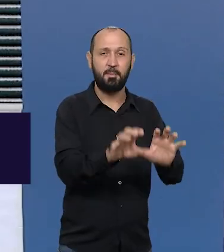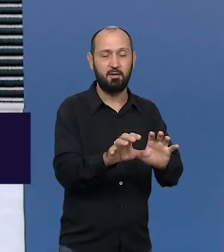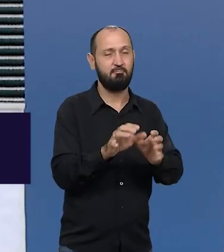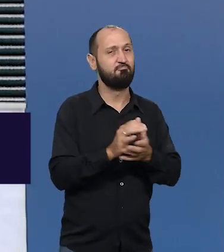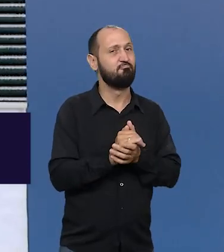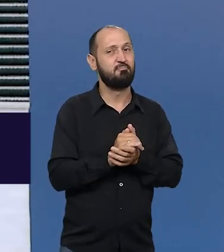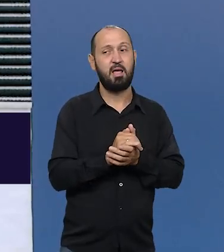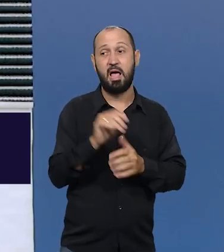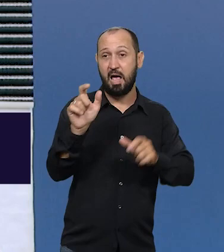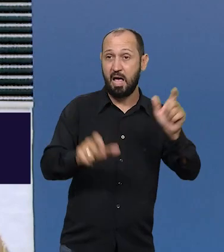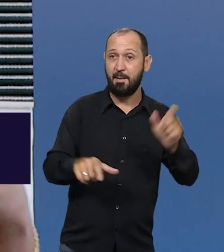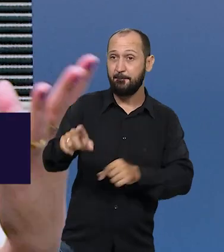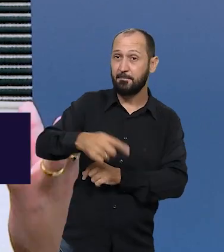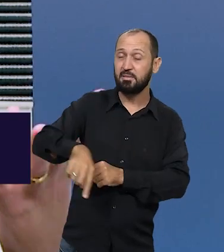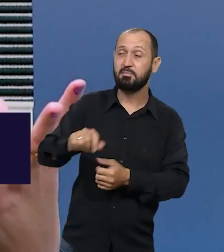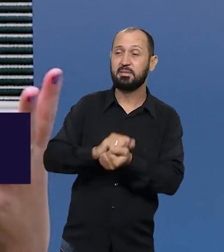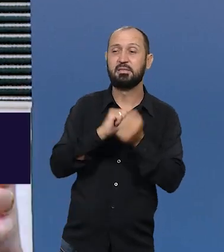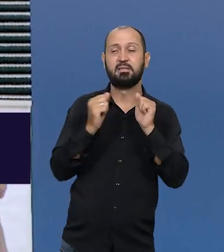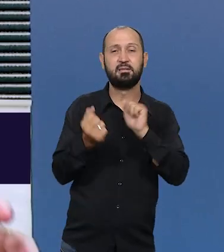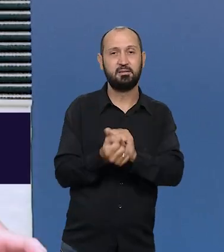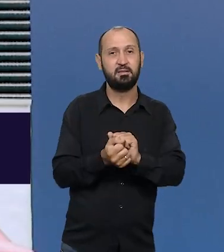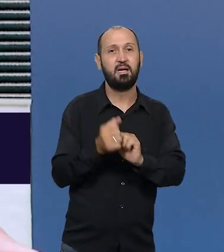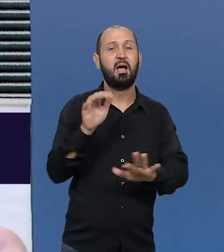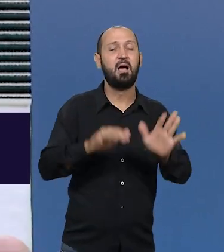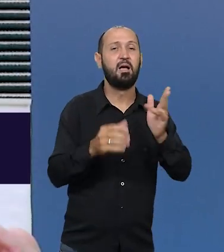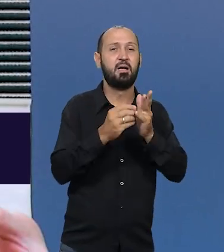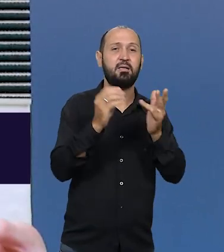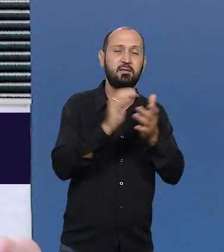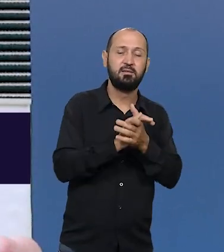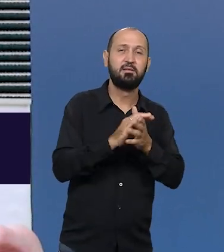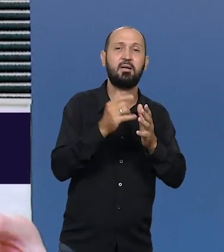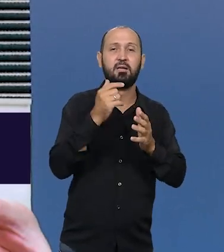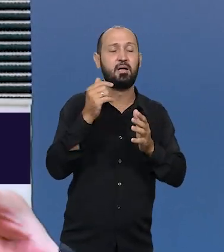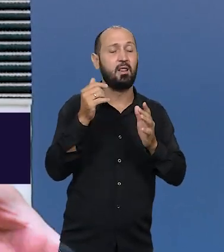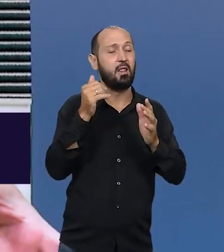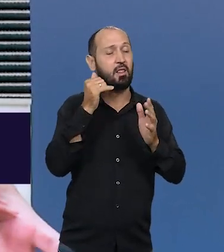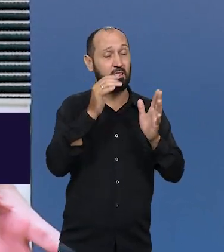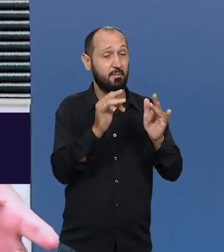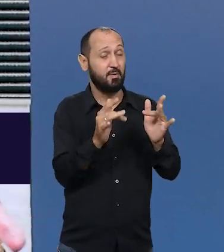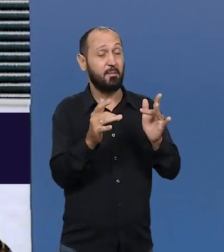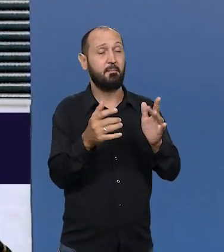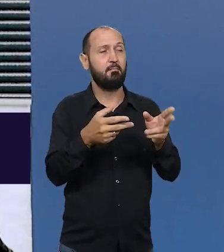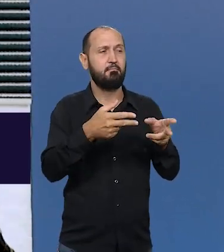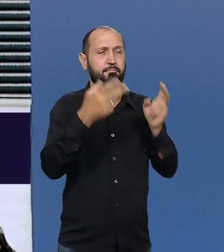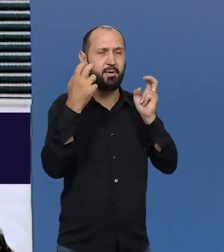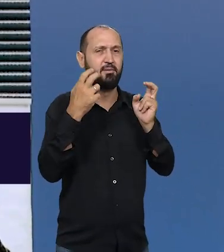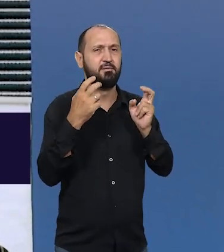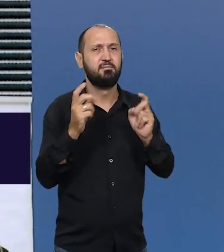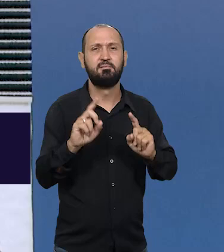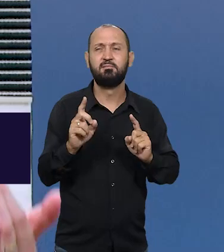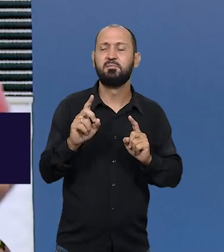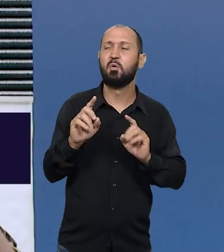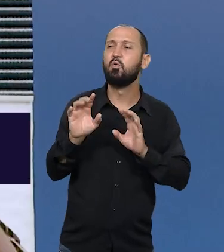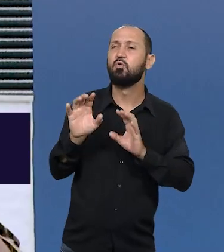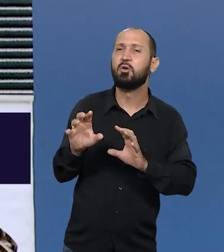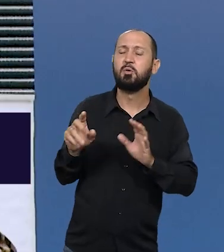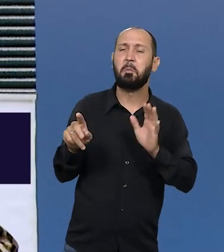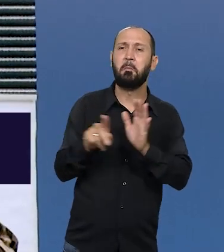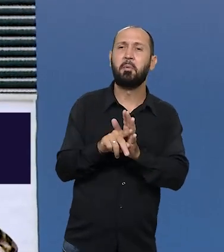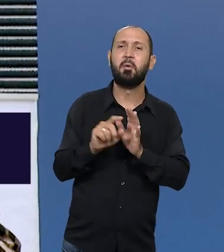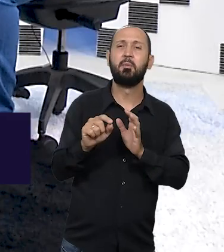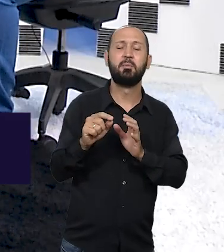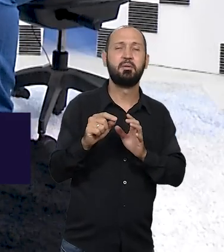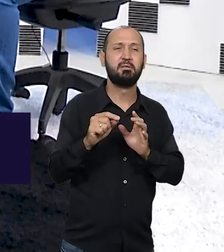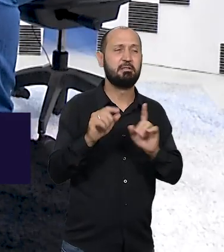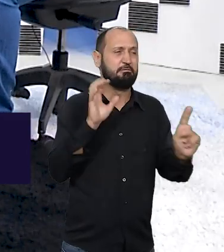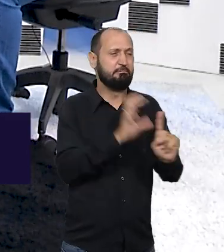a esposa, a namorada perceber que isso não é uma forma dele atingir a ela, e sim do ser